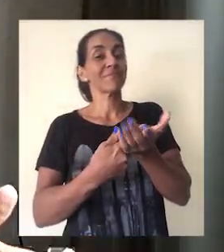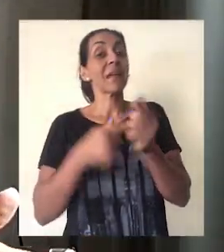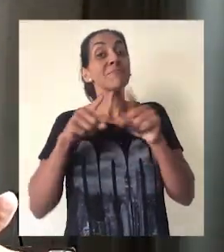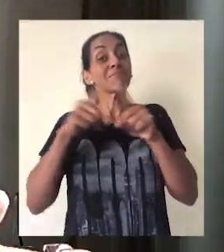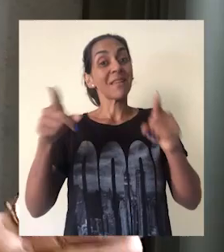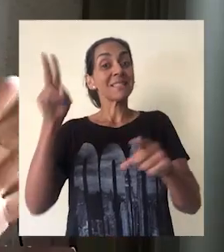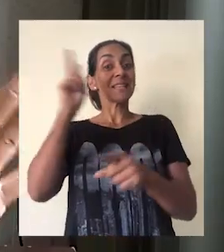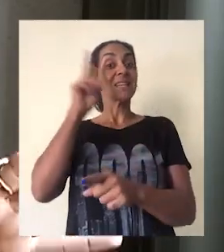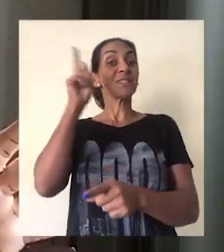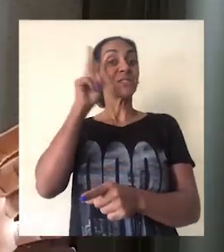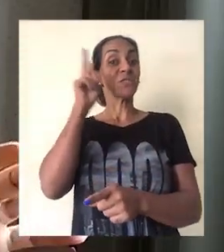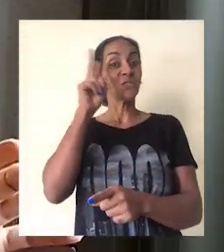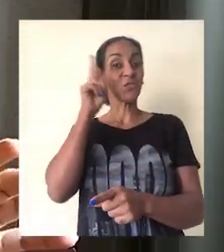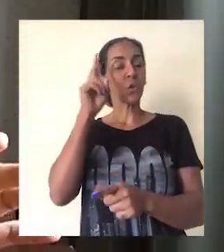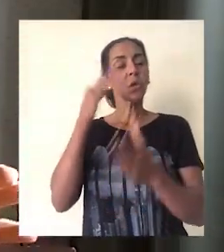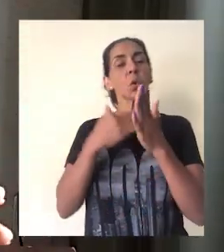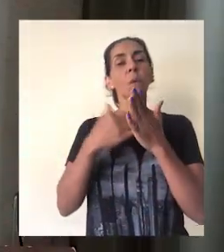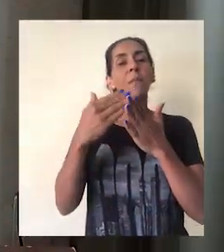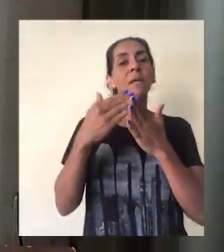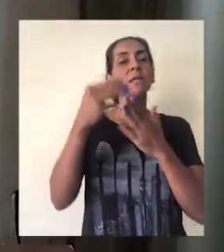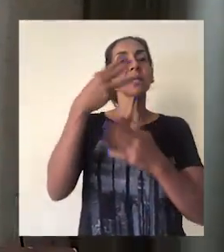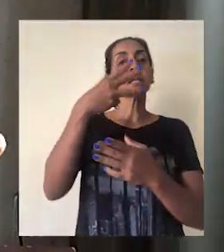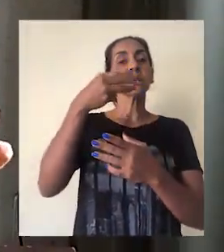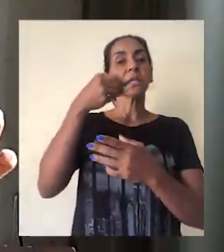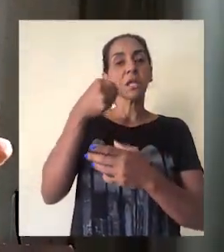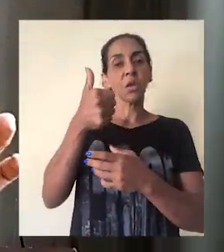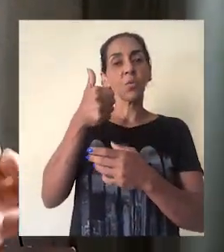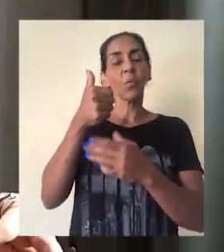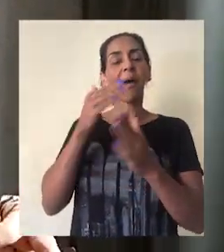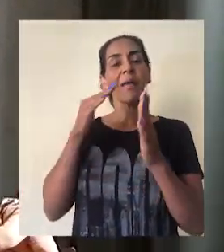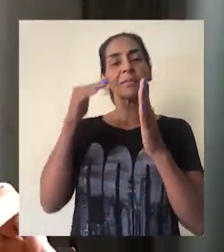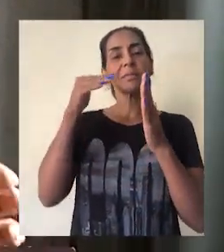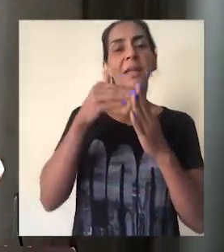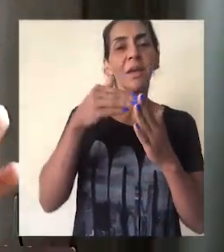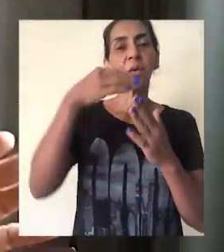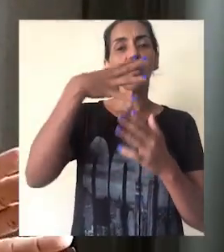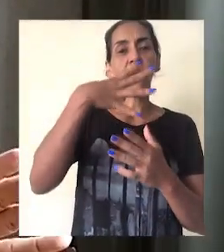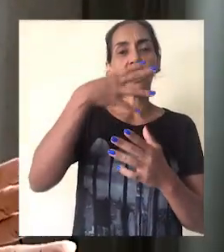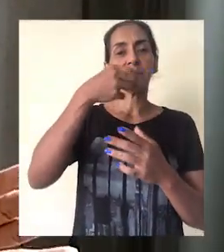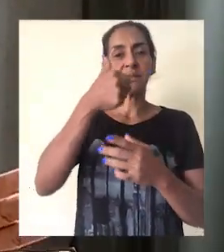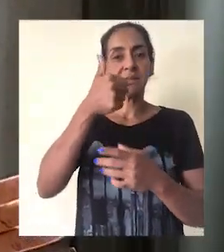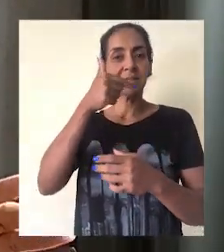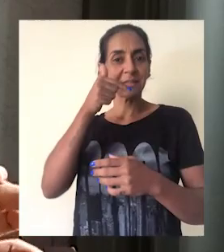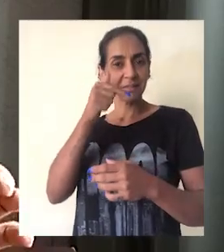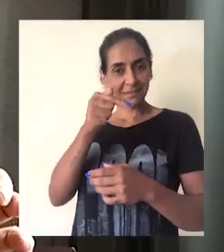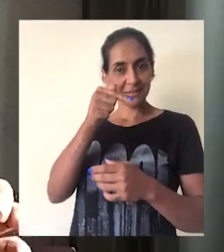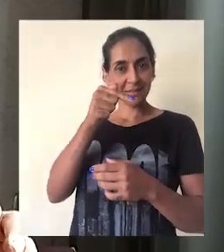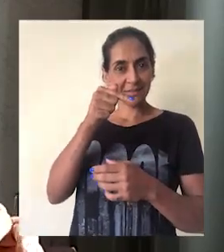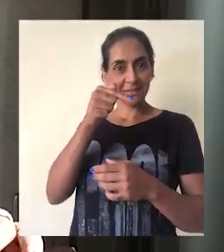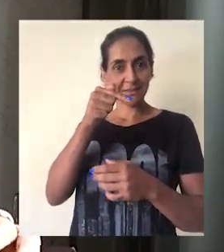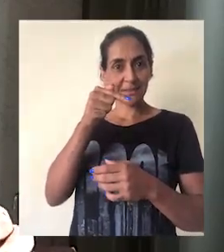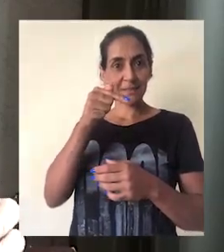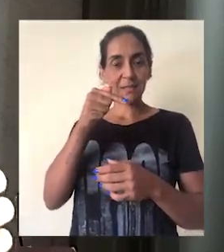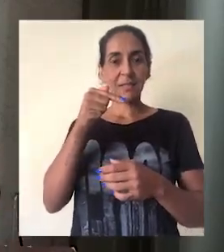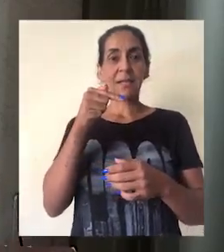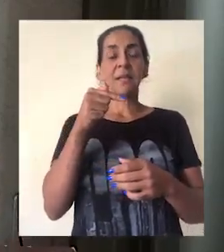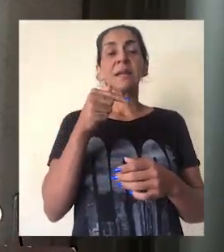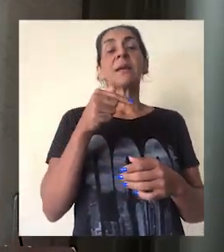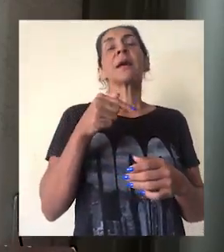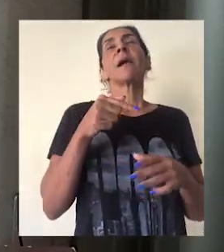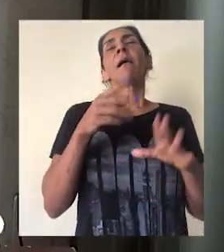página 31 e vai até a página 417, totalizando então, deixa eu ler aqui,